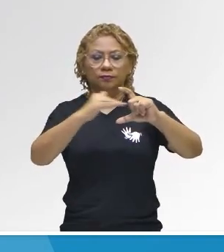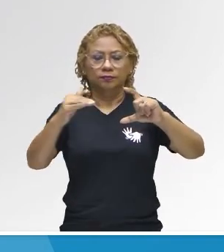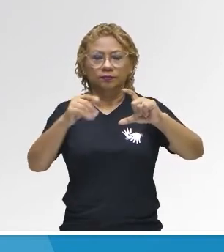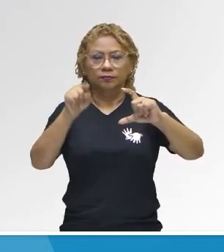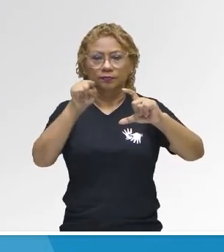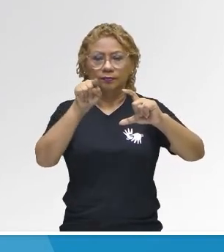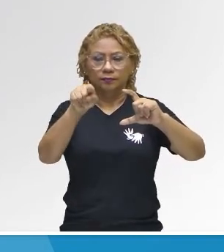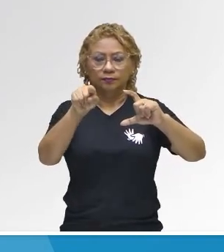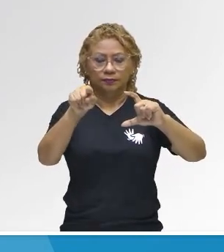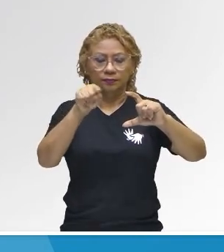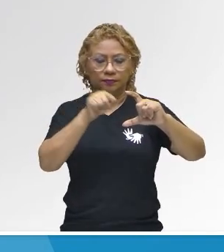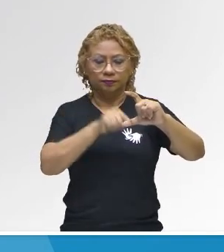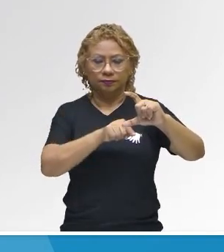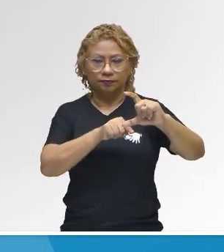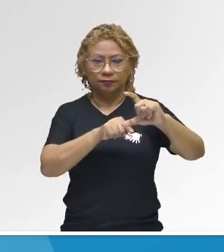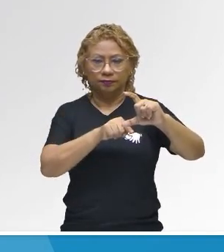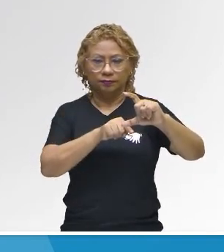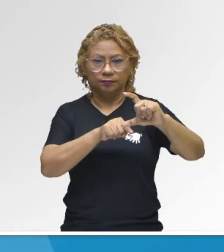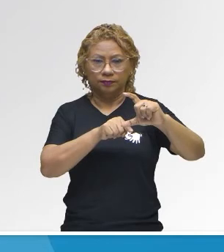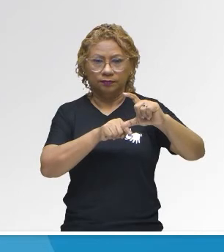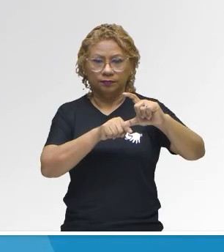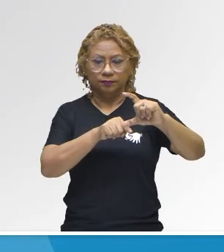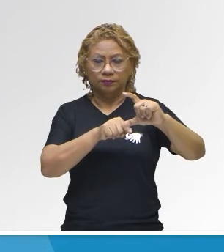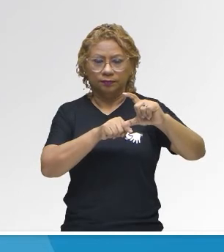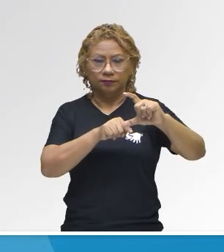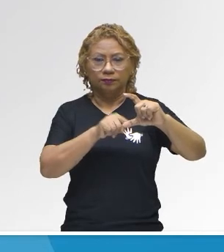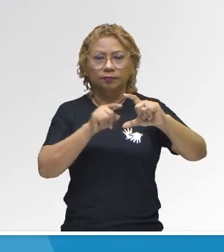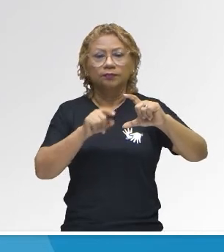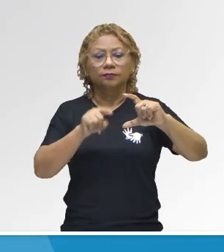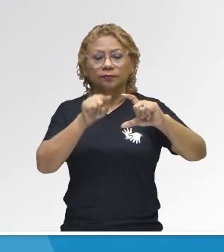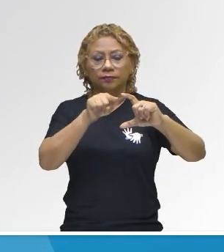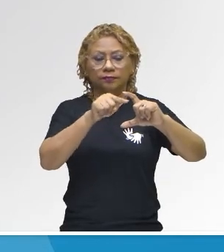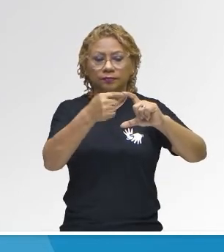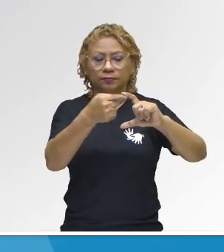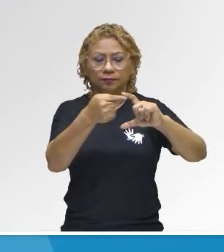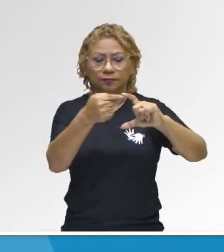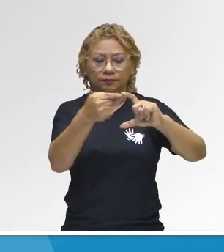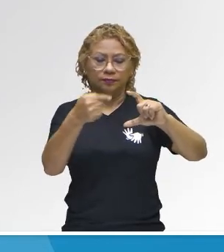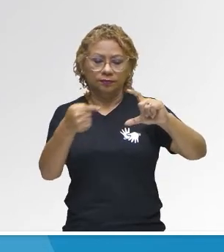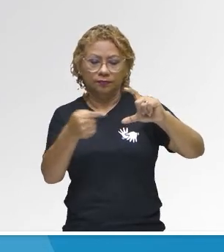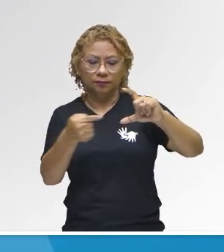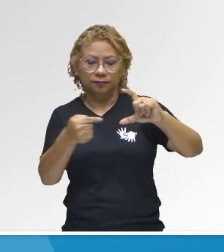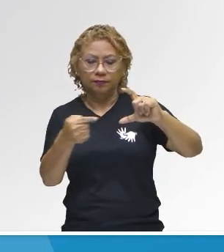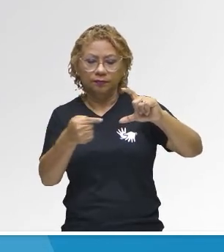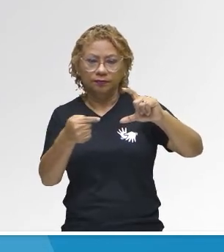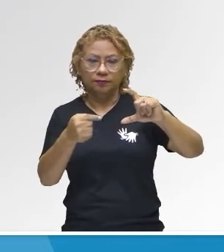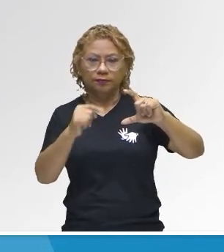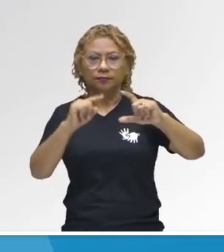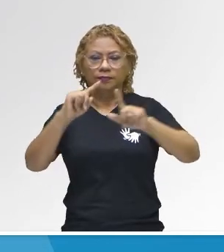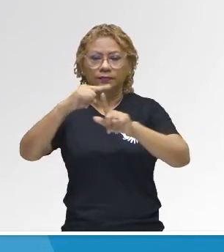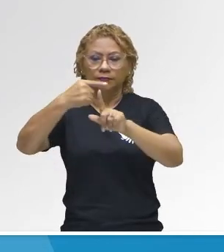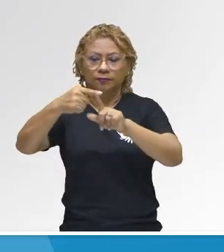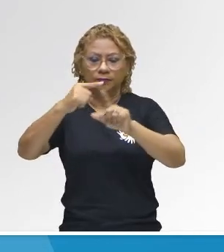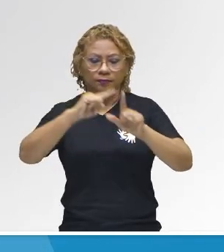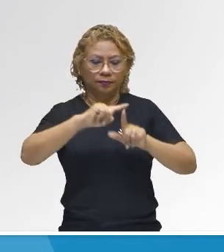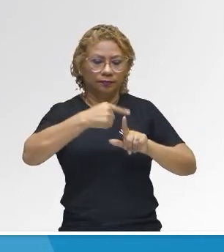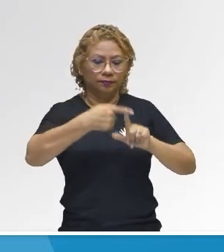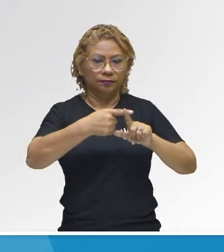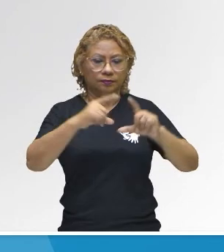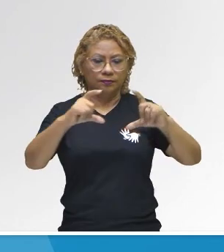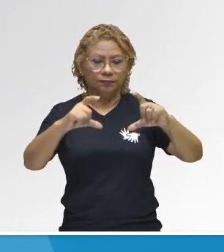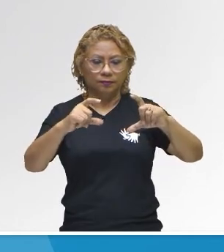e quarto quadrantes, a gente também verificou essa questão na nossa primeira imagem da nossa